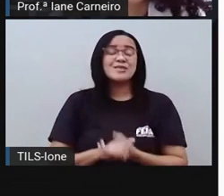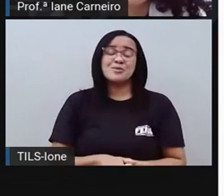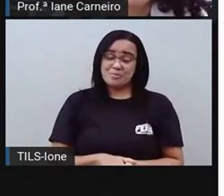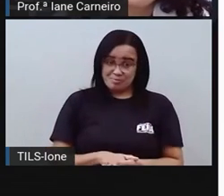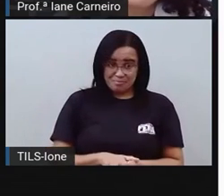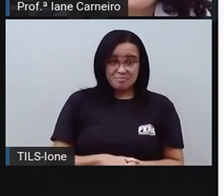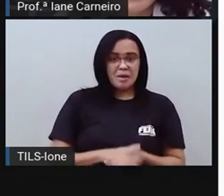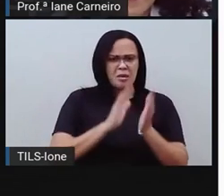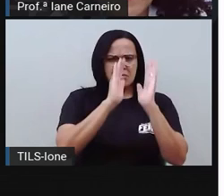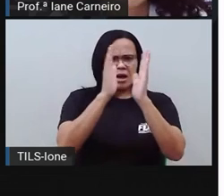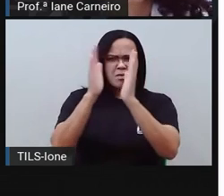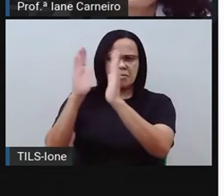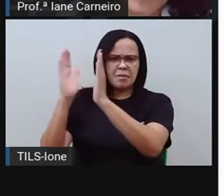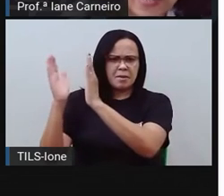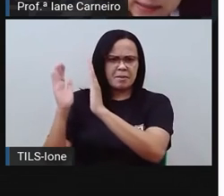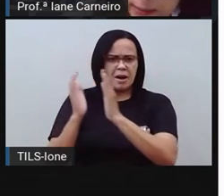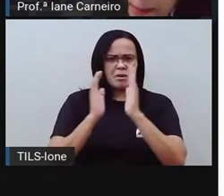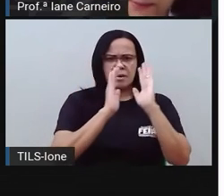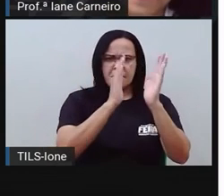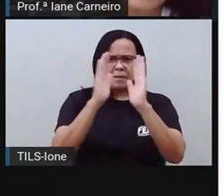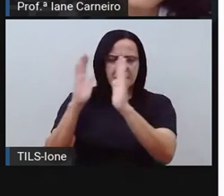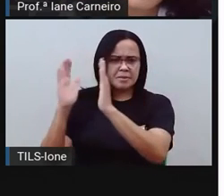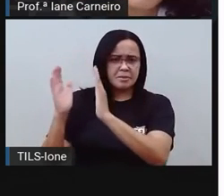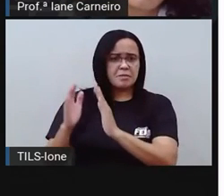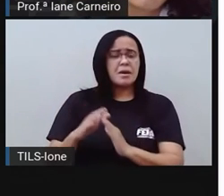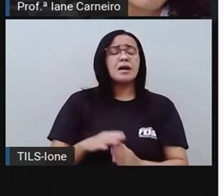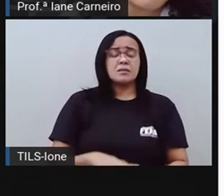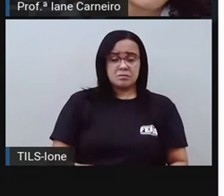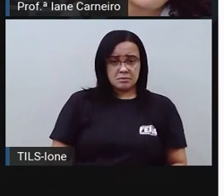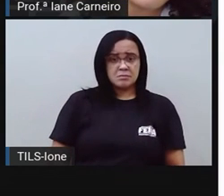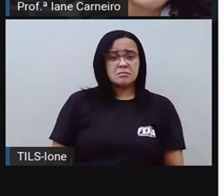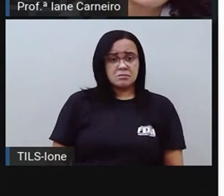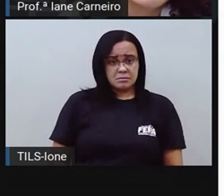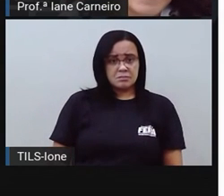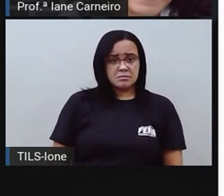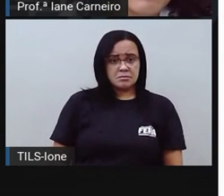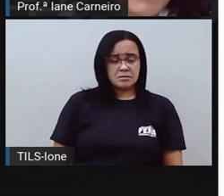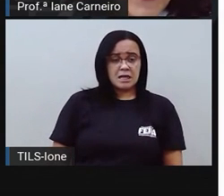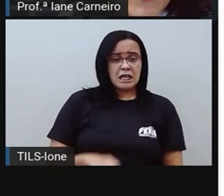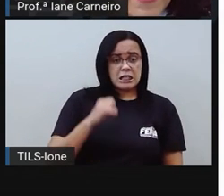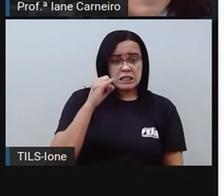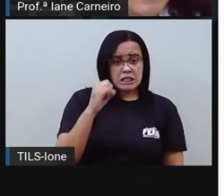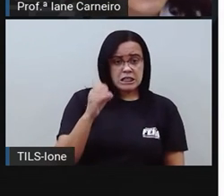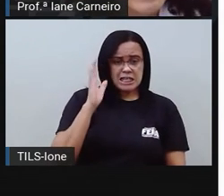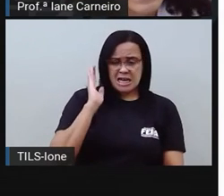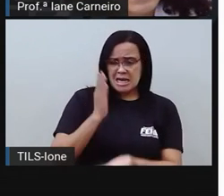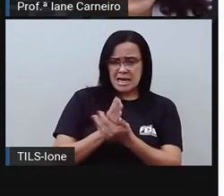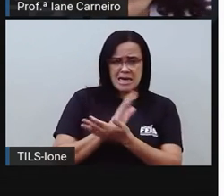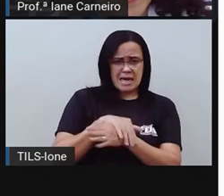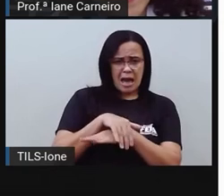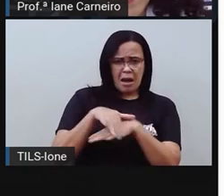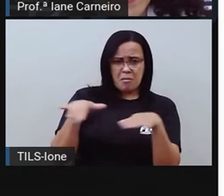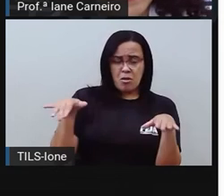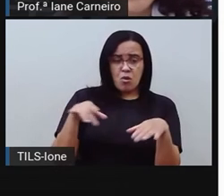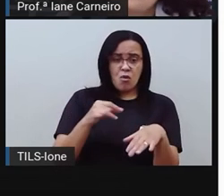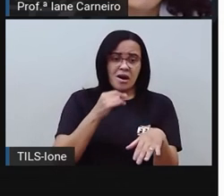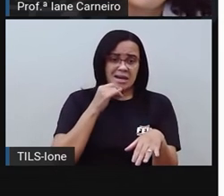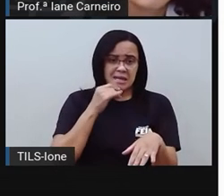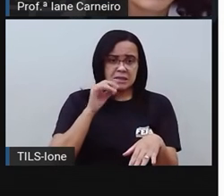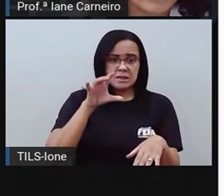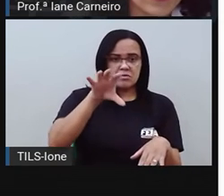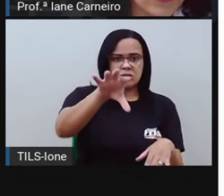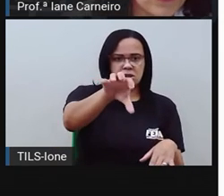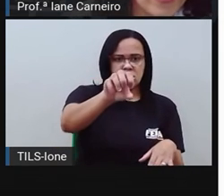se você pegou um brinquedo, guarda também. Se acabou, né? Você foi lá na geladeira e